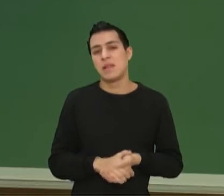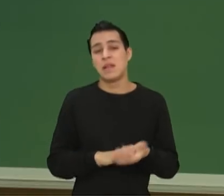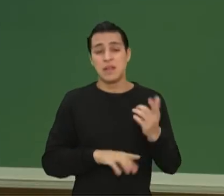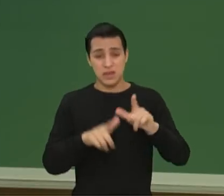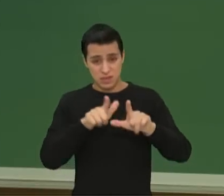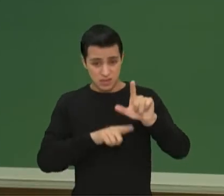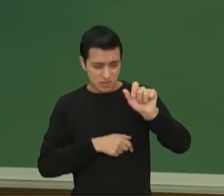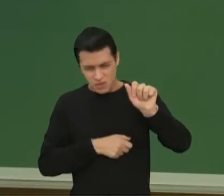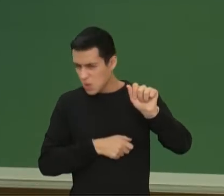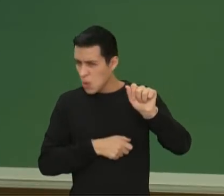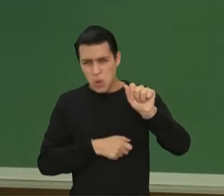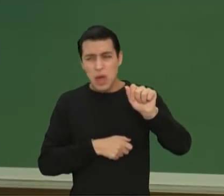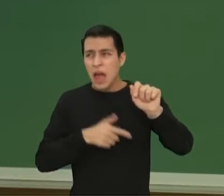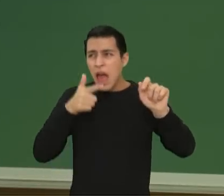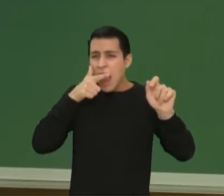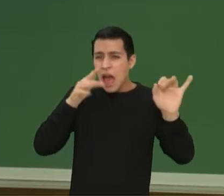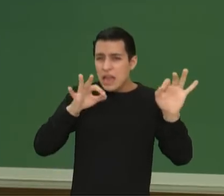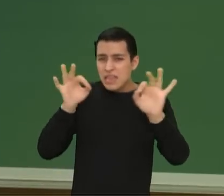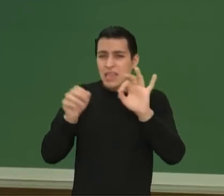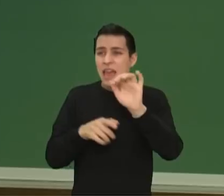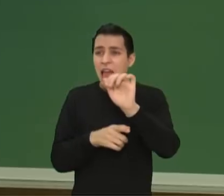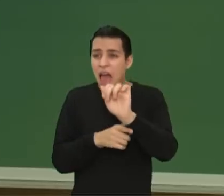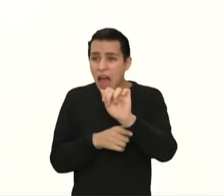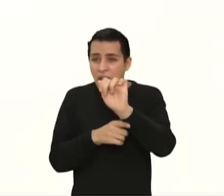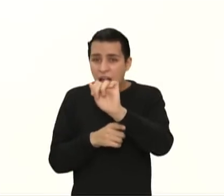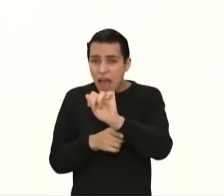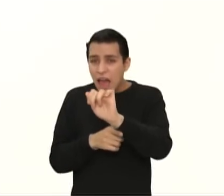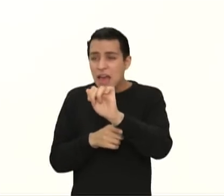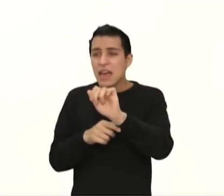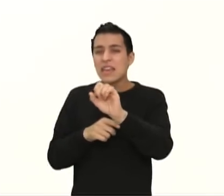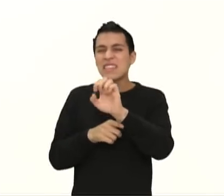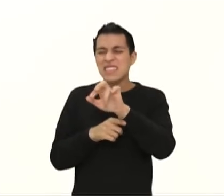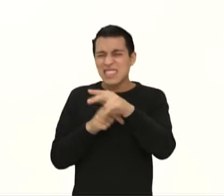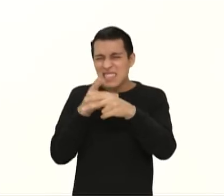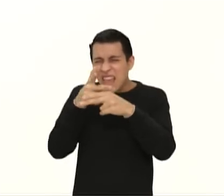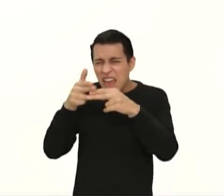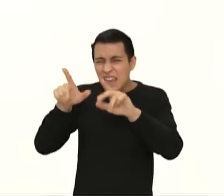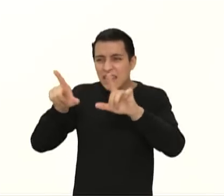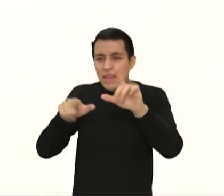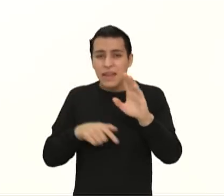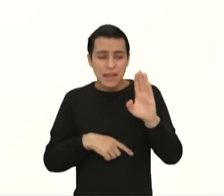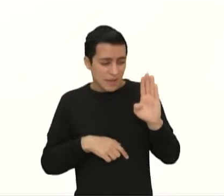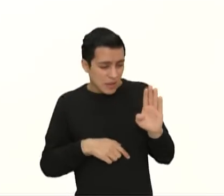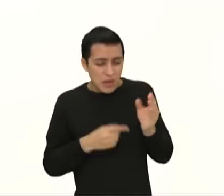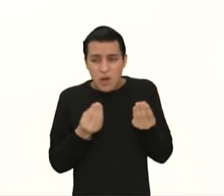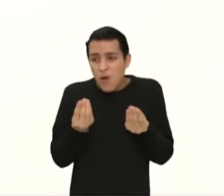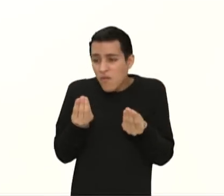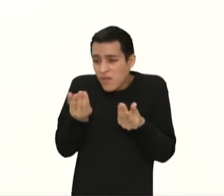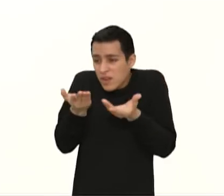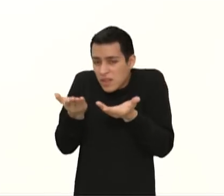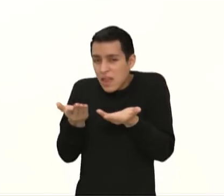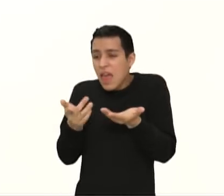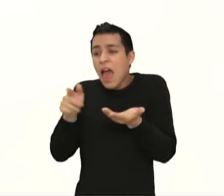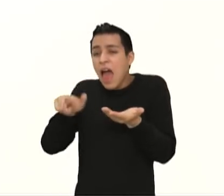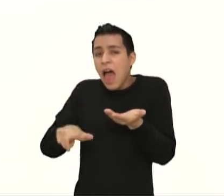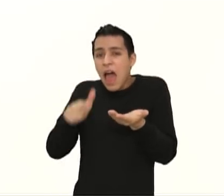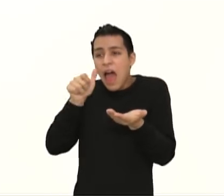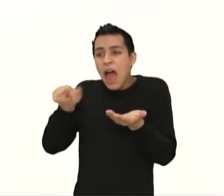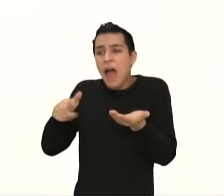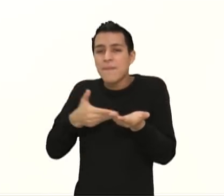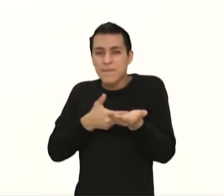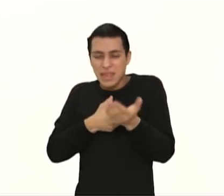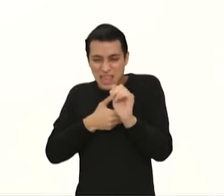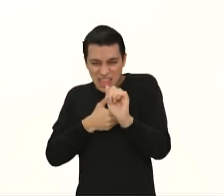Letra A. Assistiu à série pela TV. Letra B. Ofereceu à amiga um